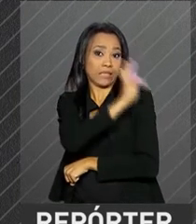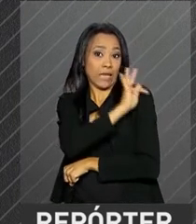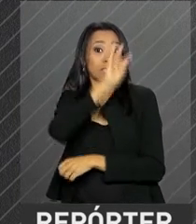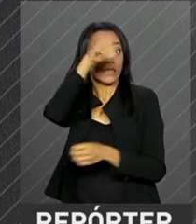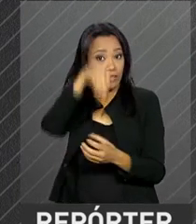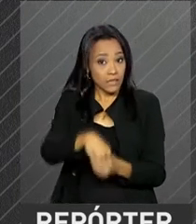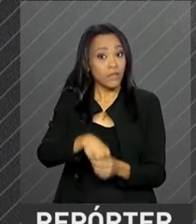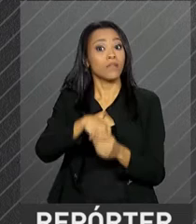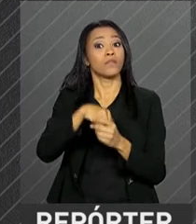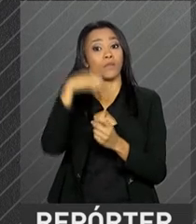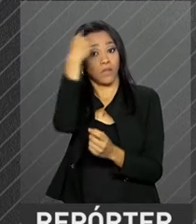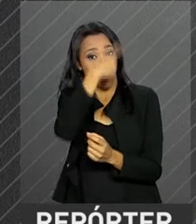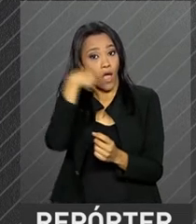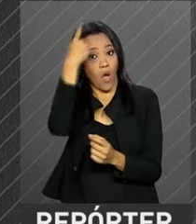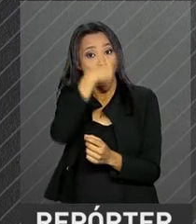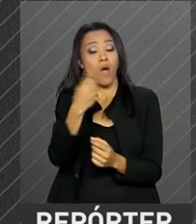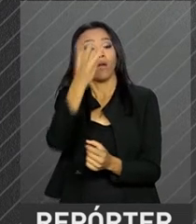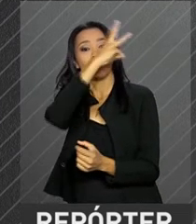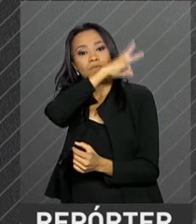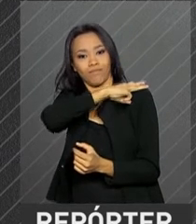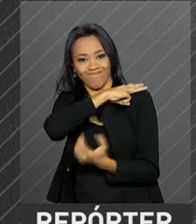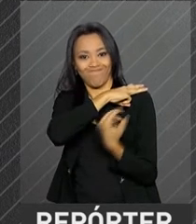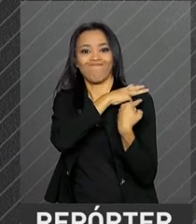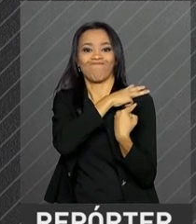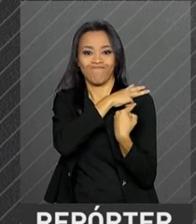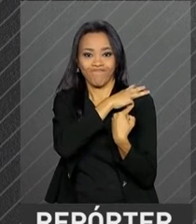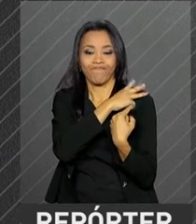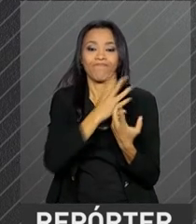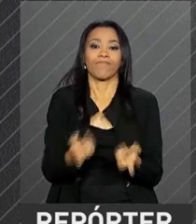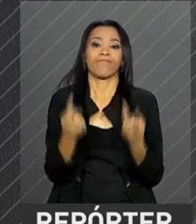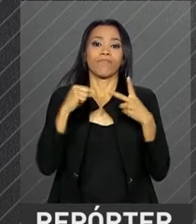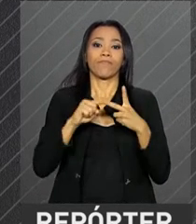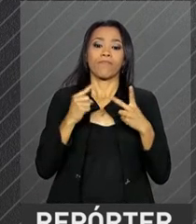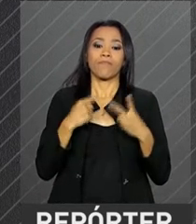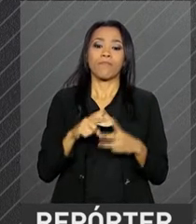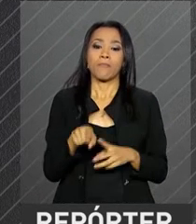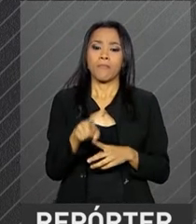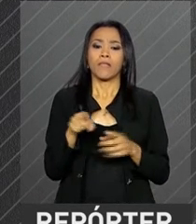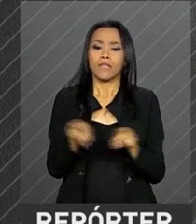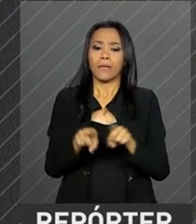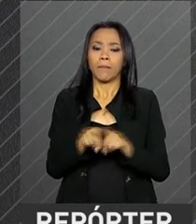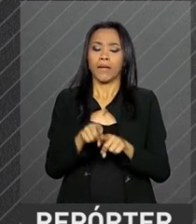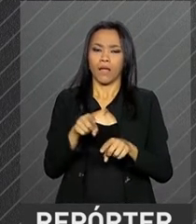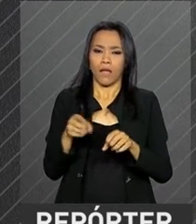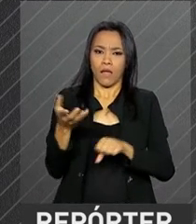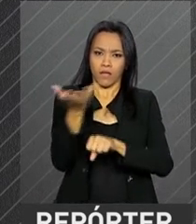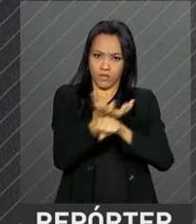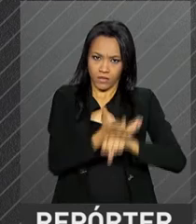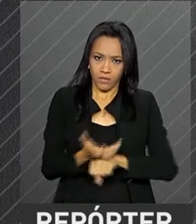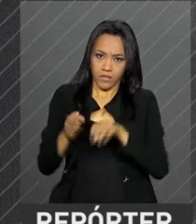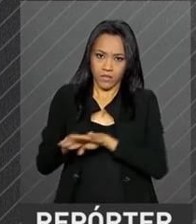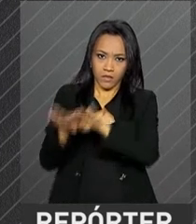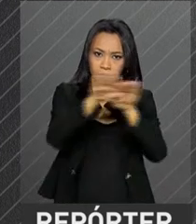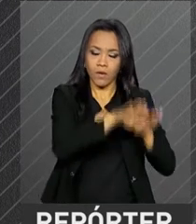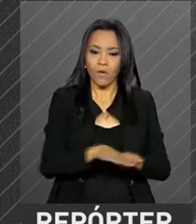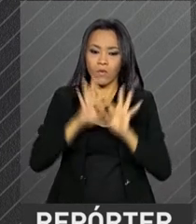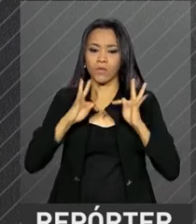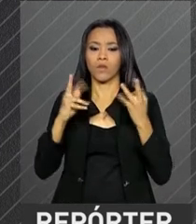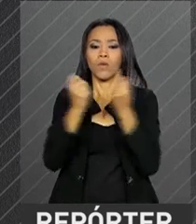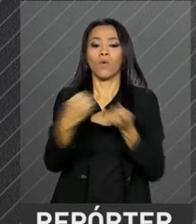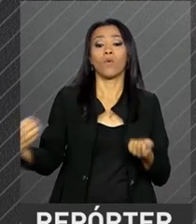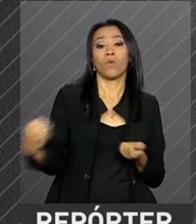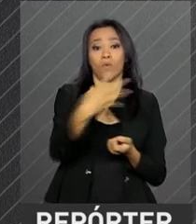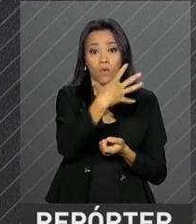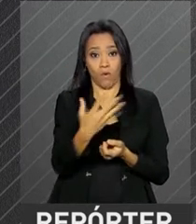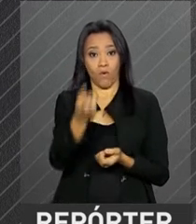dentro da carga horária do ensino médio regular. Além da Base Nacional Comum Curricular, o novo ensino médio prevê